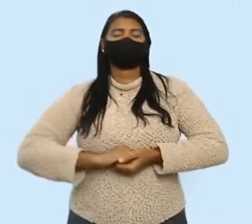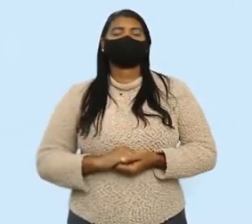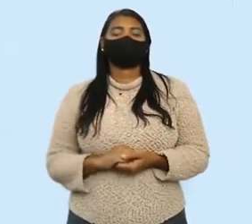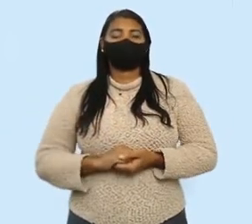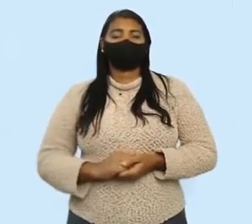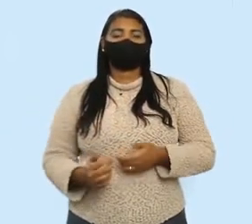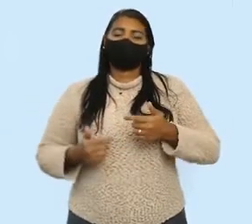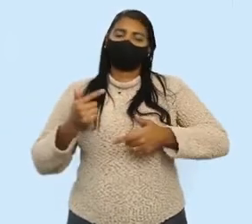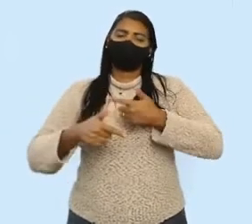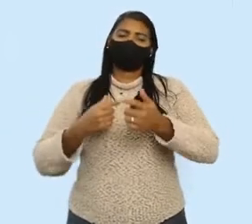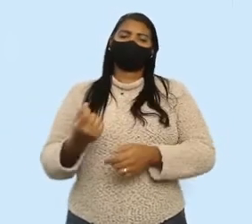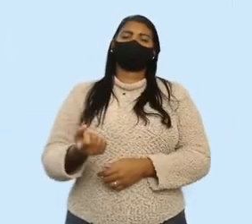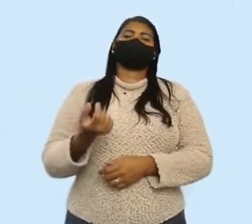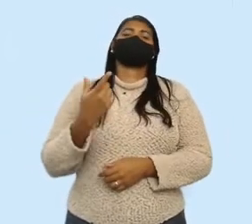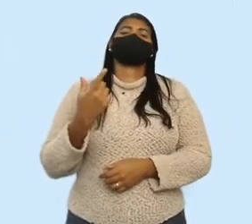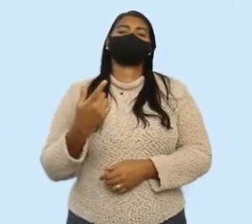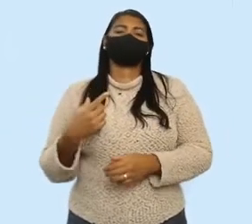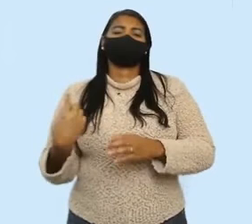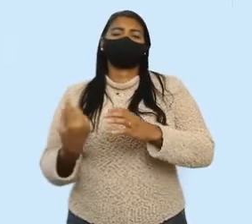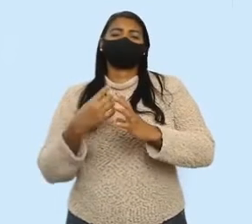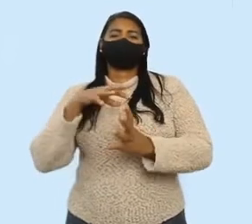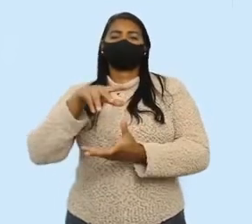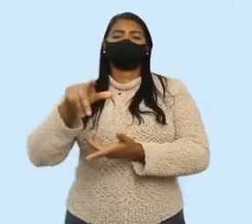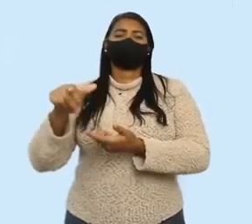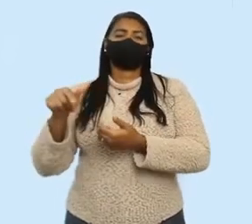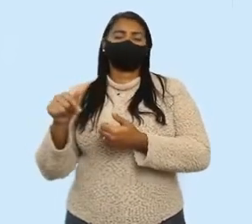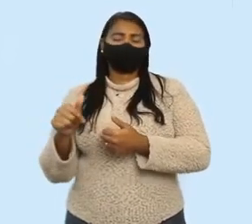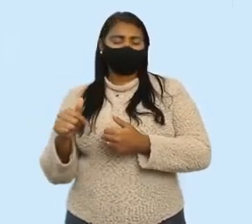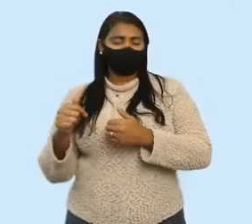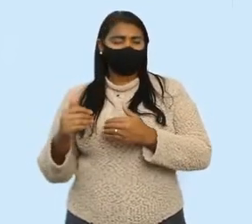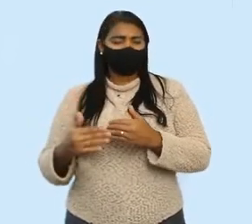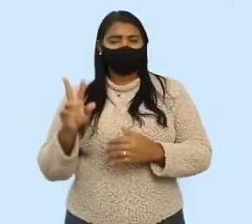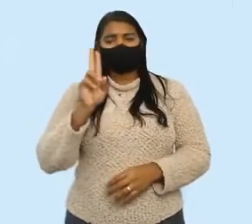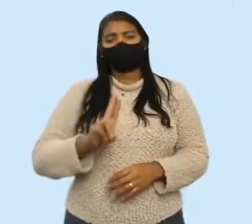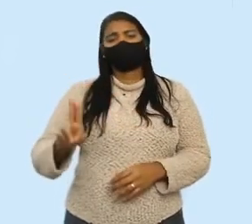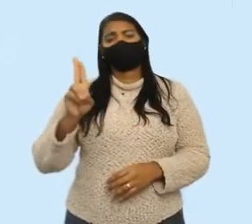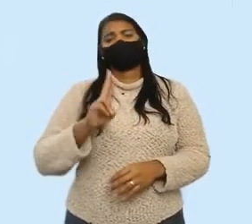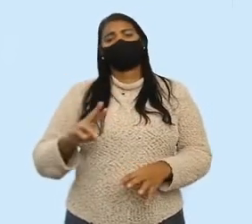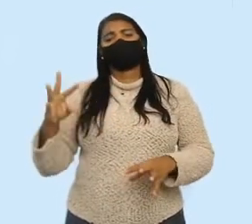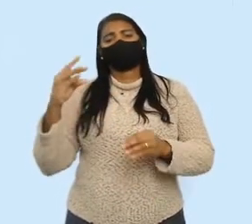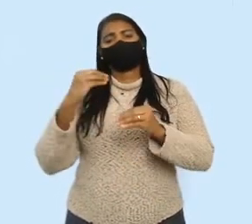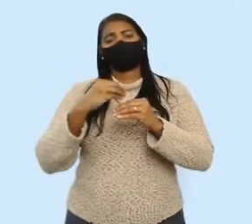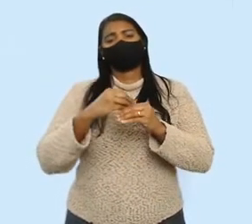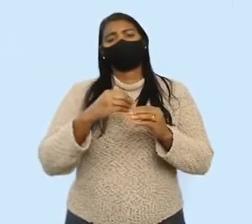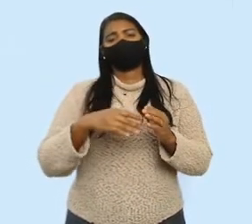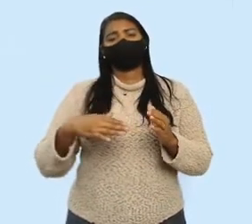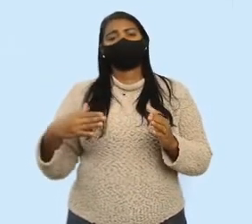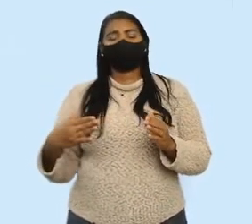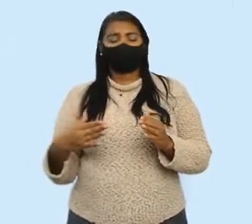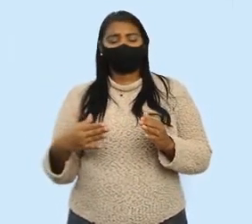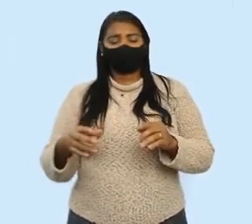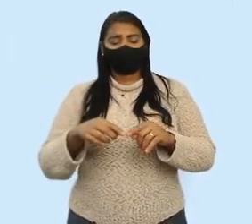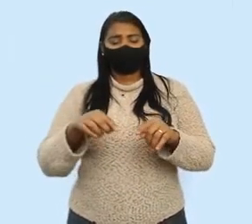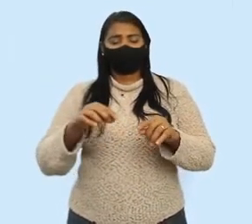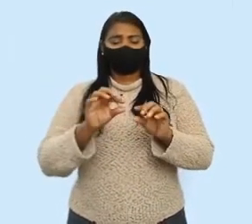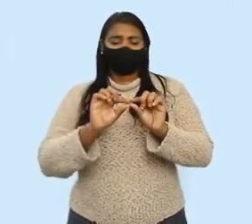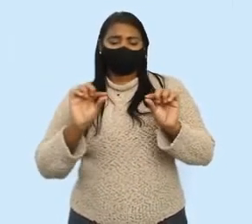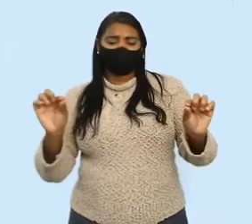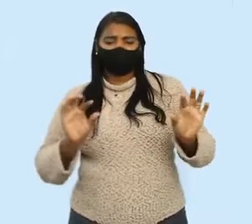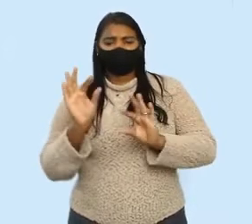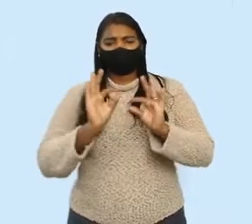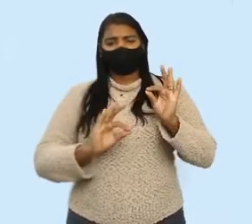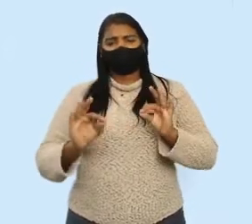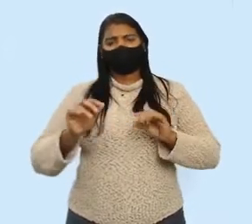certo? Então o isolamento geográfico já vai ser um mecanismo muito utilizado nessa época para isolar os trabalhadores, tanto que